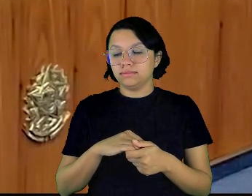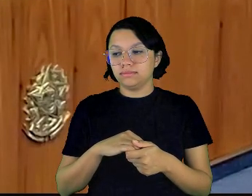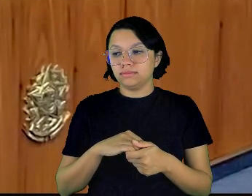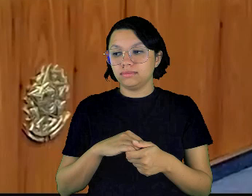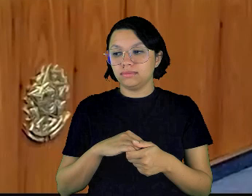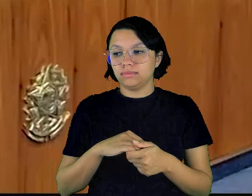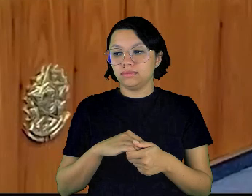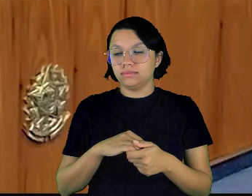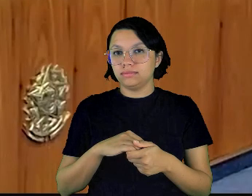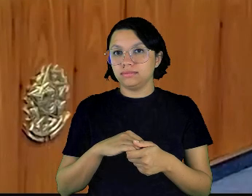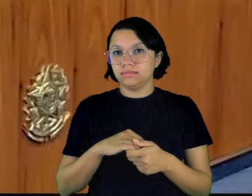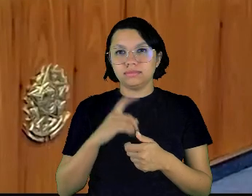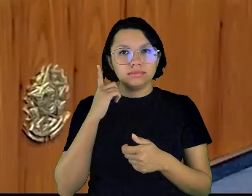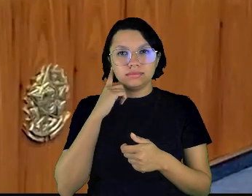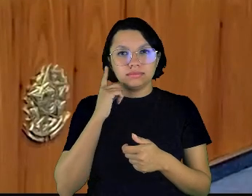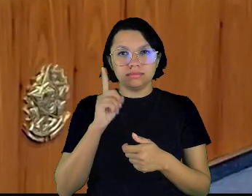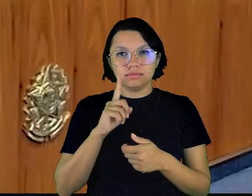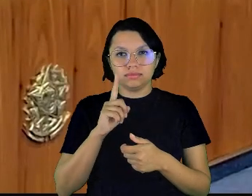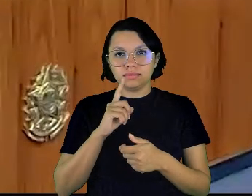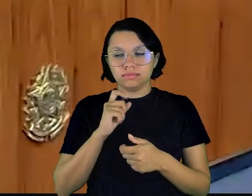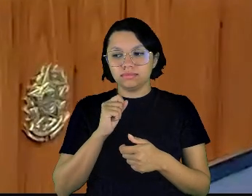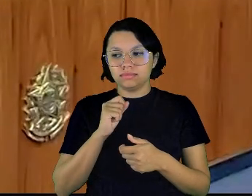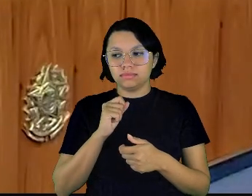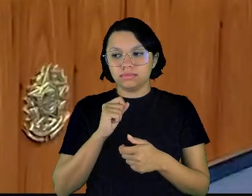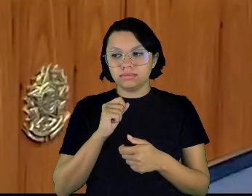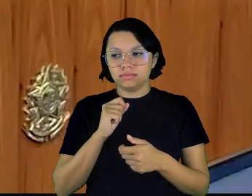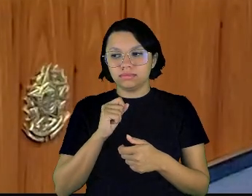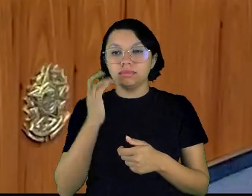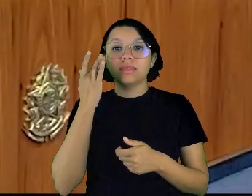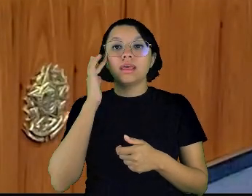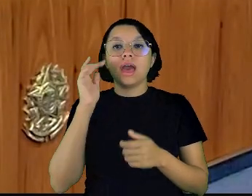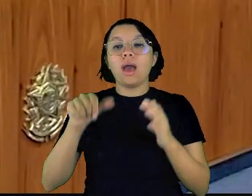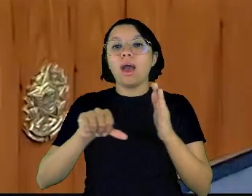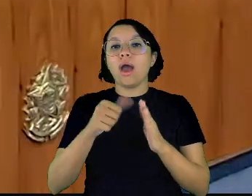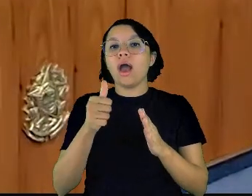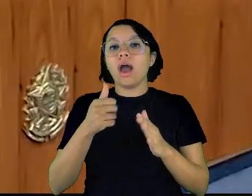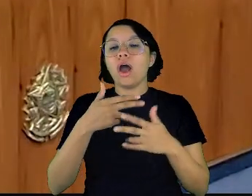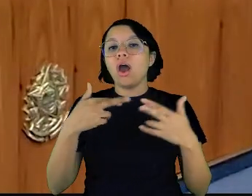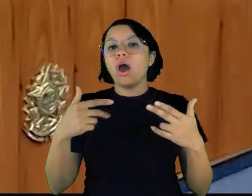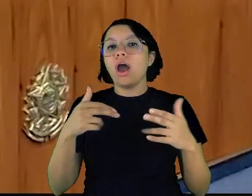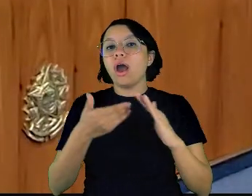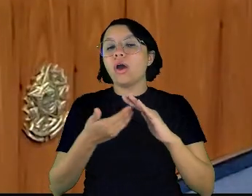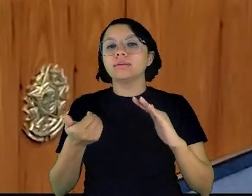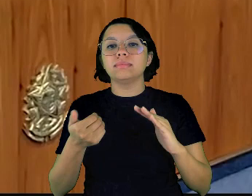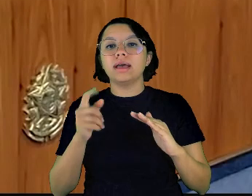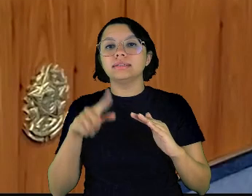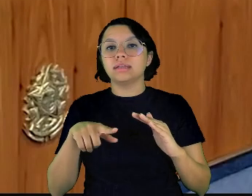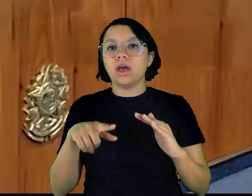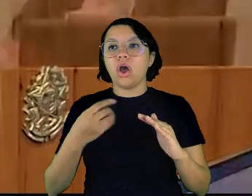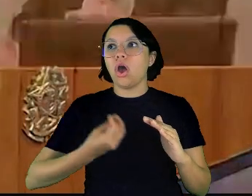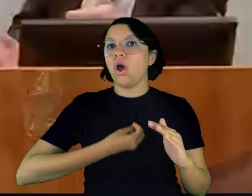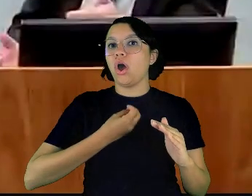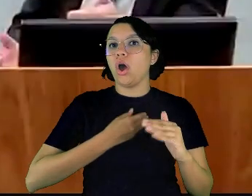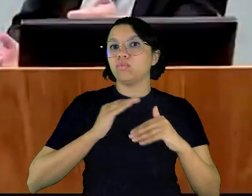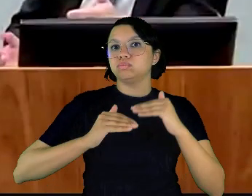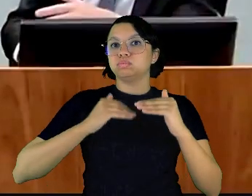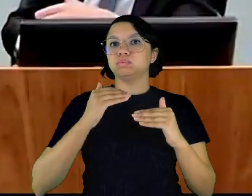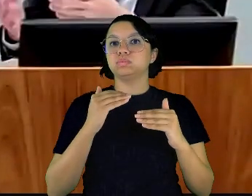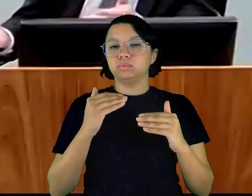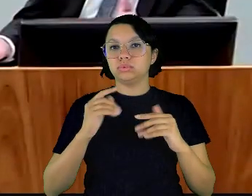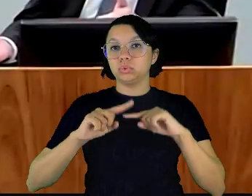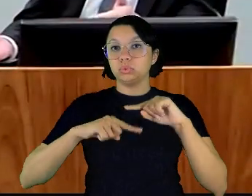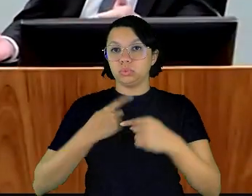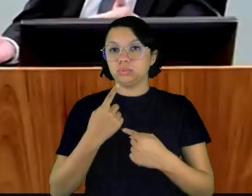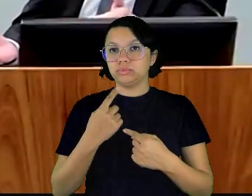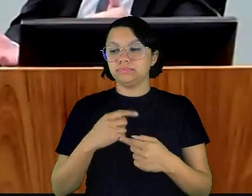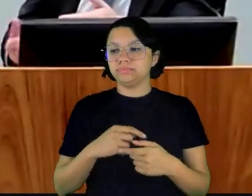Eu termino rápido. Bom, eu acho que a primeira coisa que eu separei, eu acho que tem a ver com a questão de sobrevivência. O